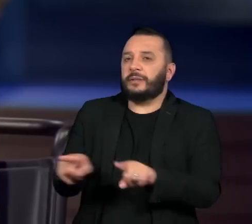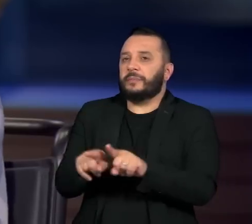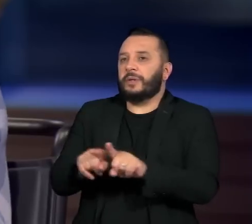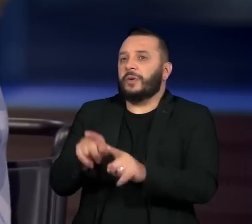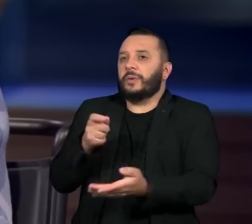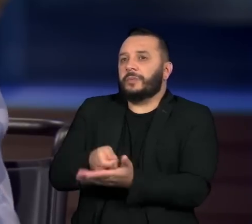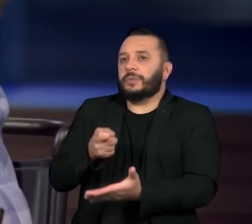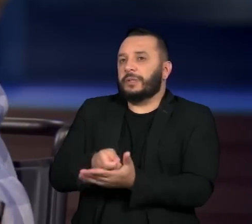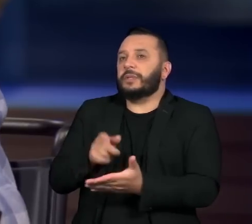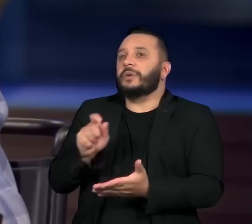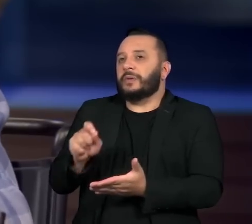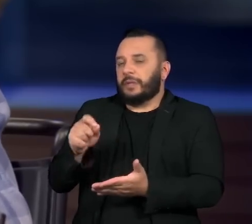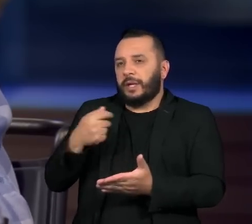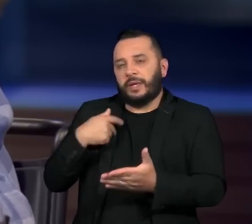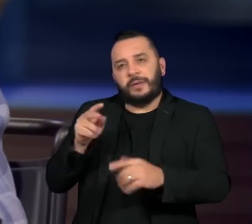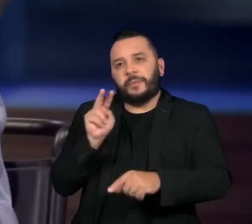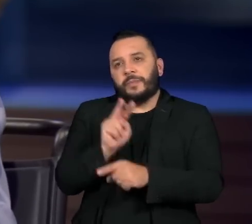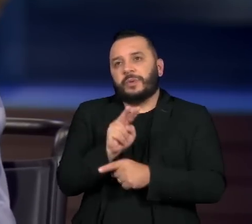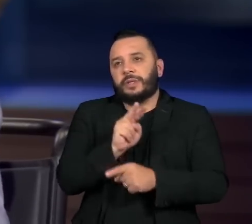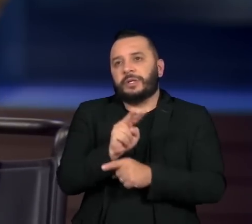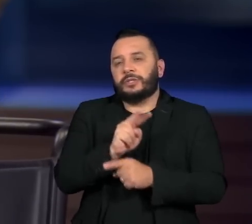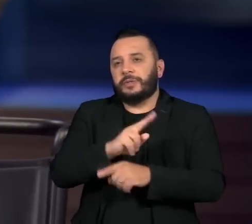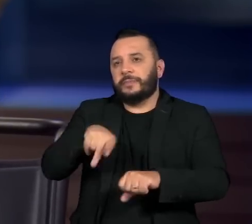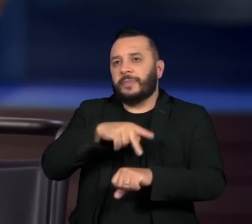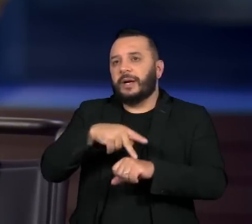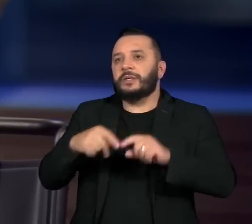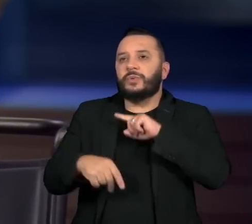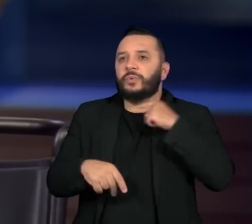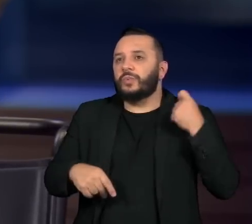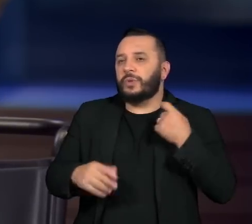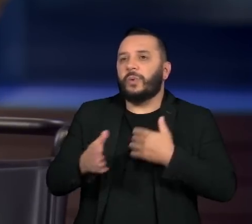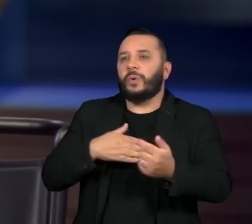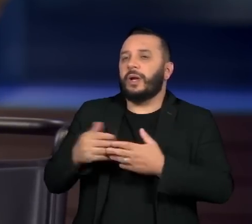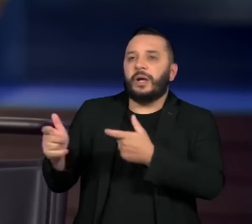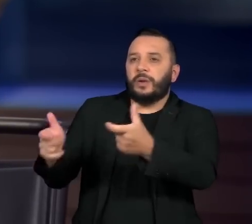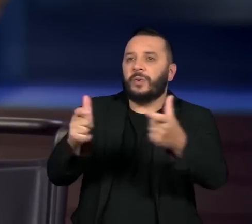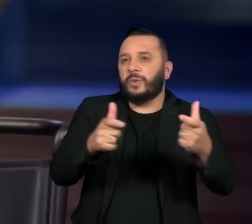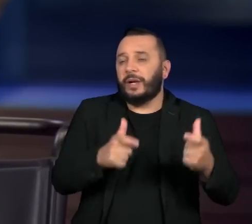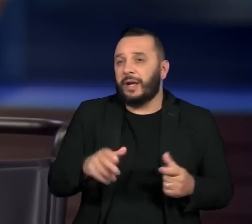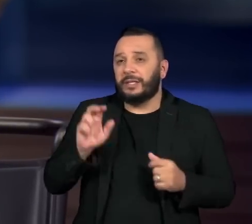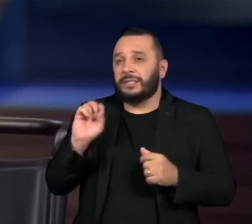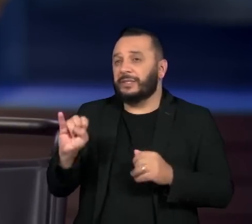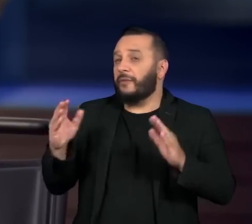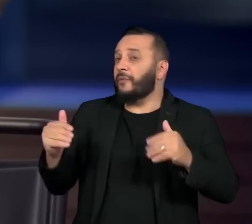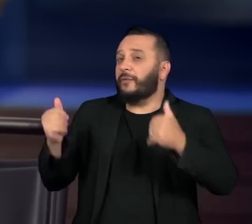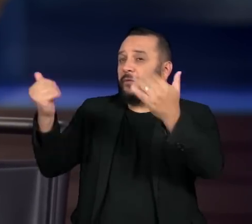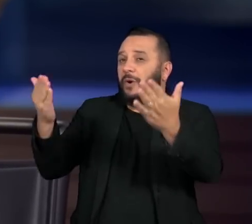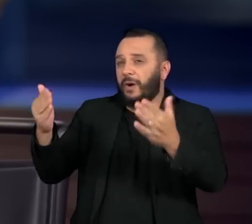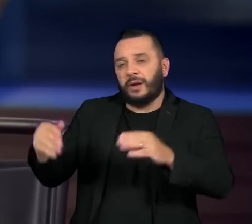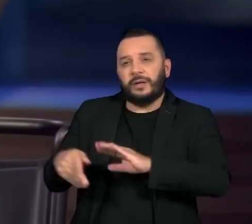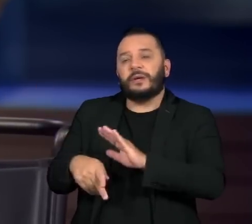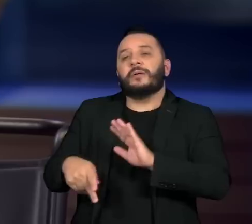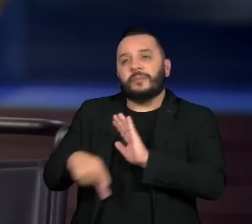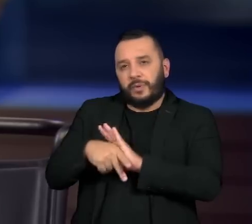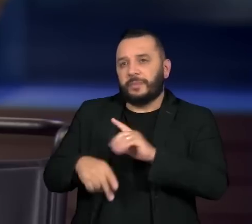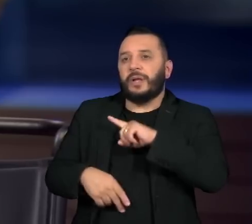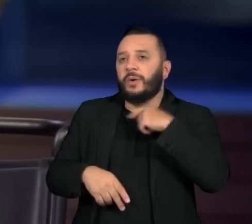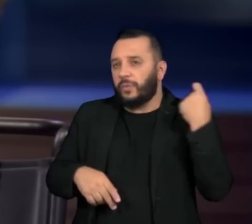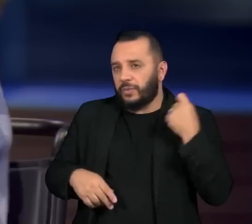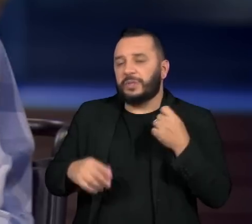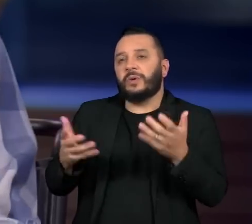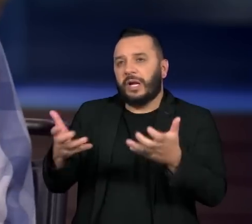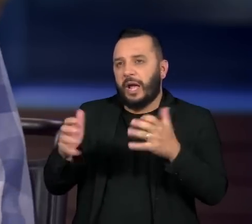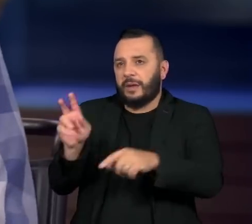de proteger a nação russa, onde quer que ela esteja, mesmo que esteja fora da Rússia. Ele se refere a esse